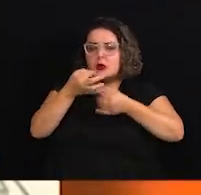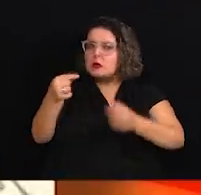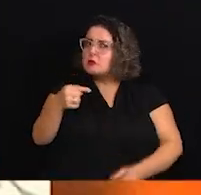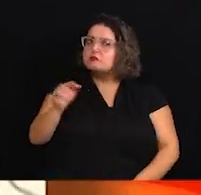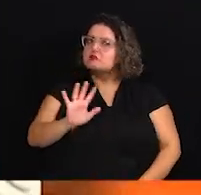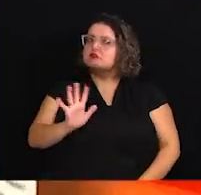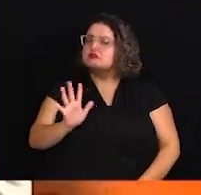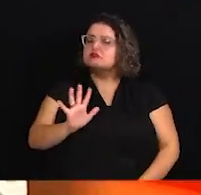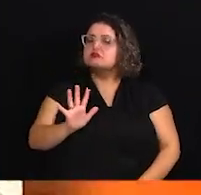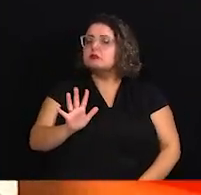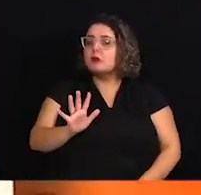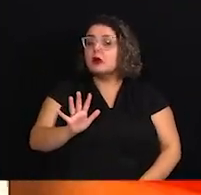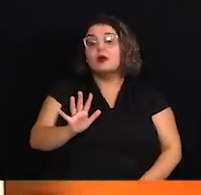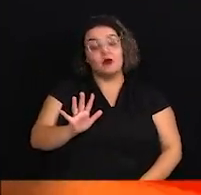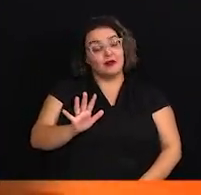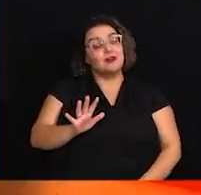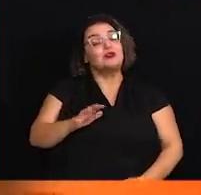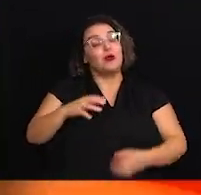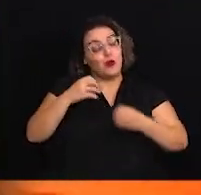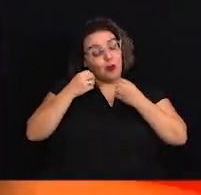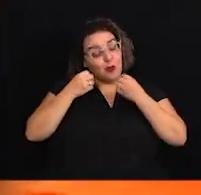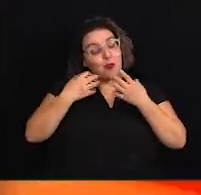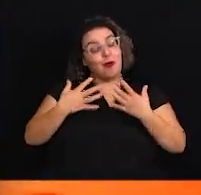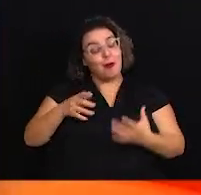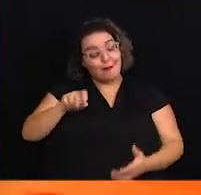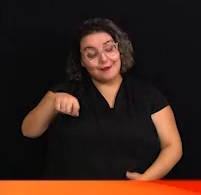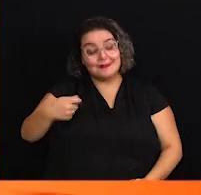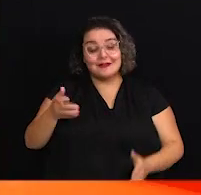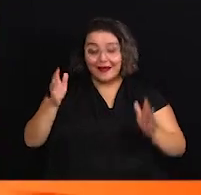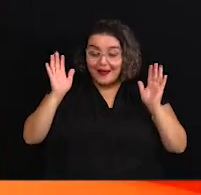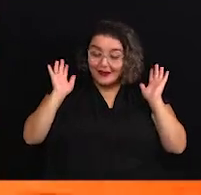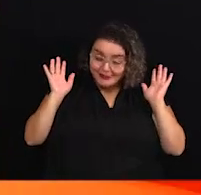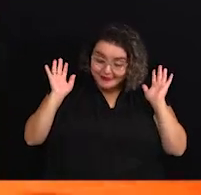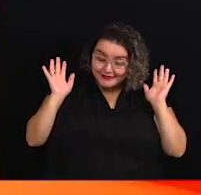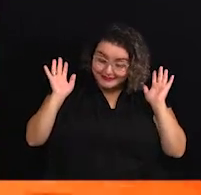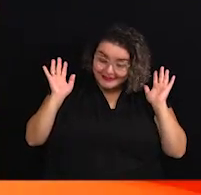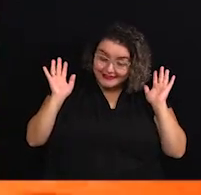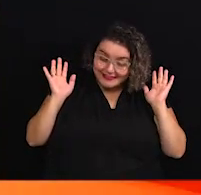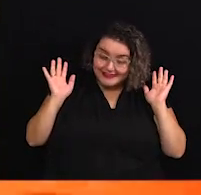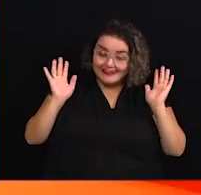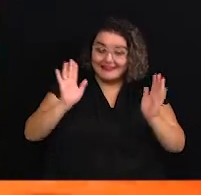crítica negativa, o que já é um bom sinal, né?